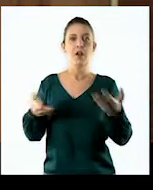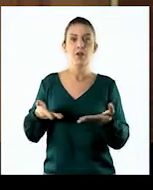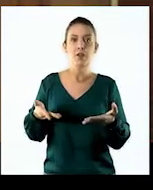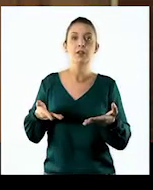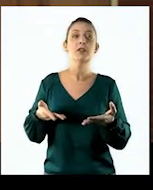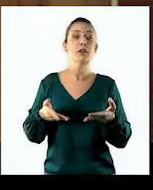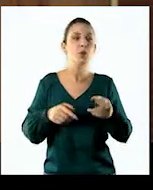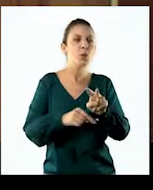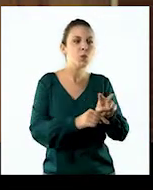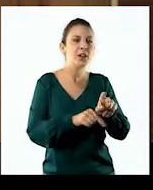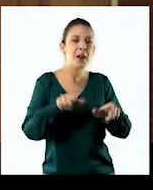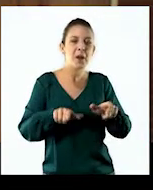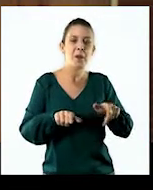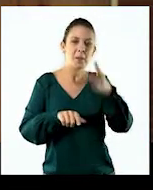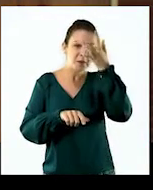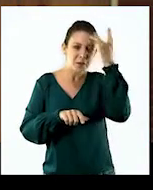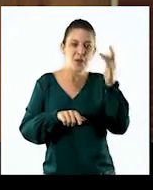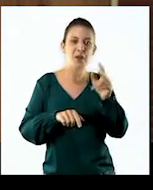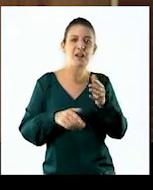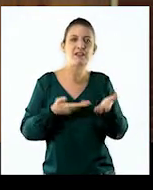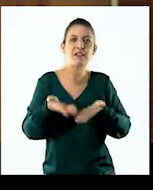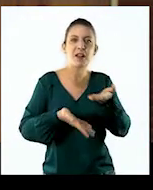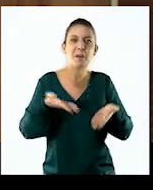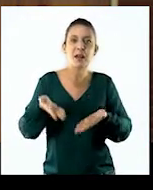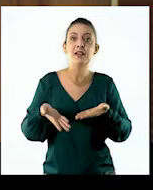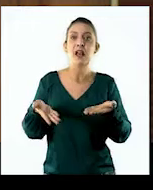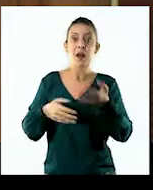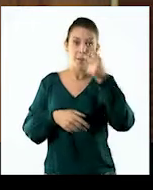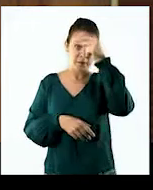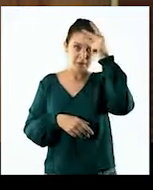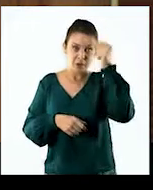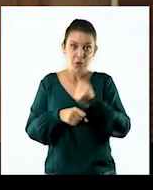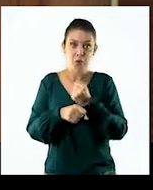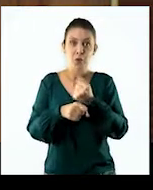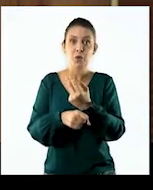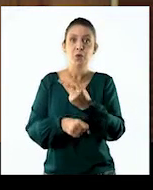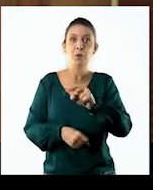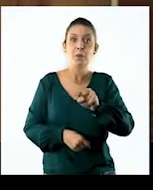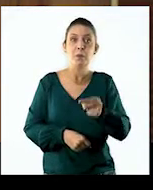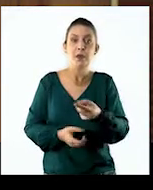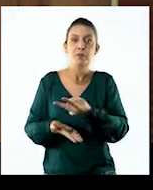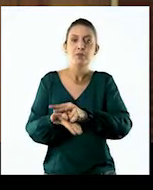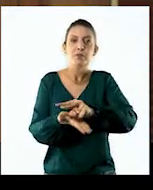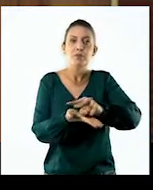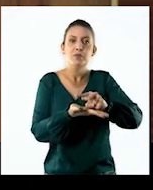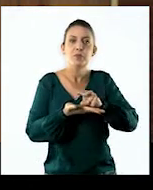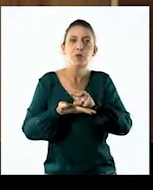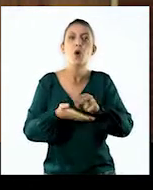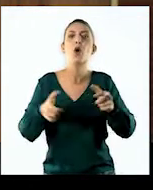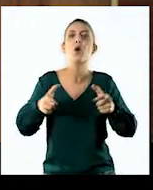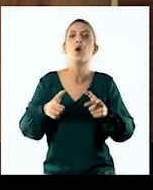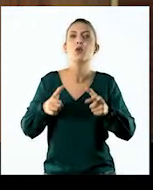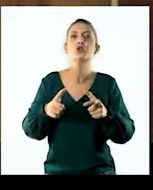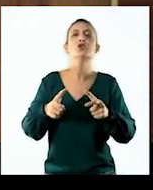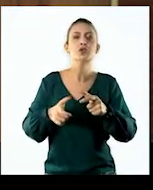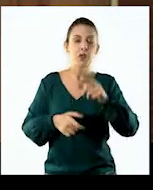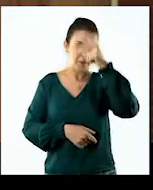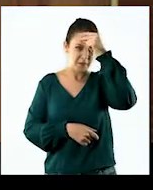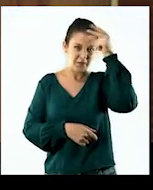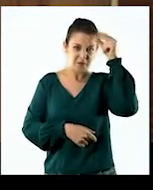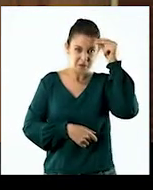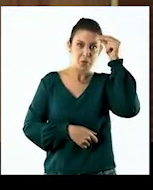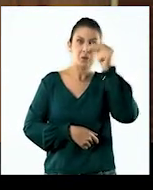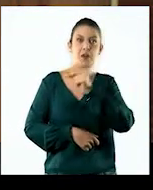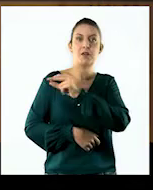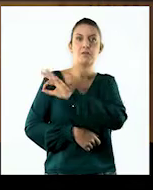para cuidar de quem precisa de tratamento a prefeitura está construindo dois mil leitos de baixa complexidade no estádio do